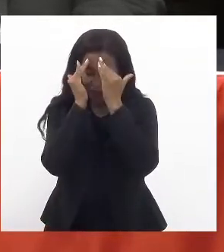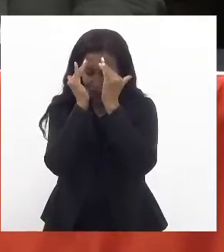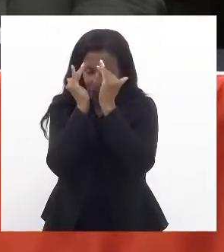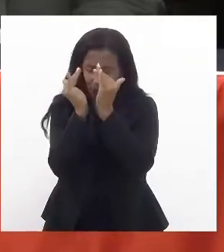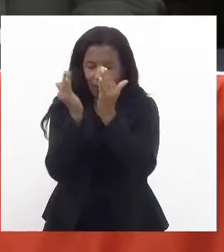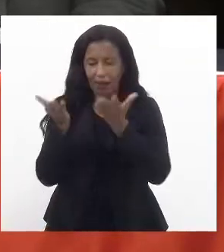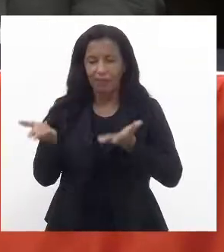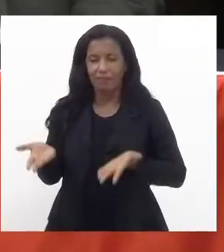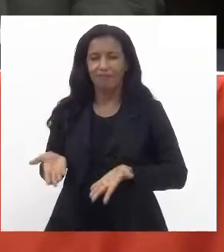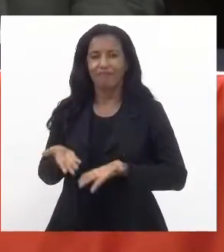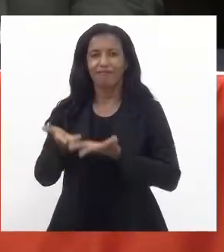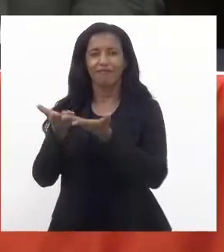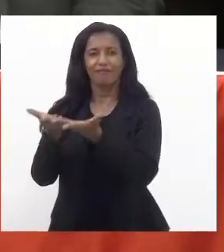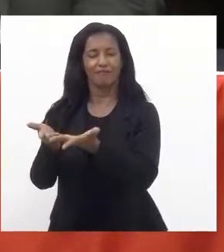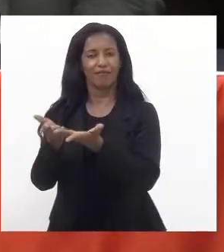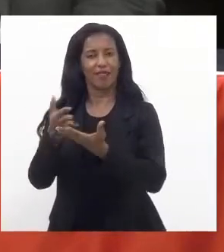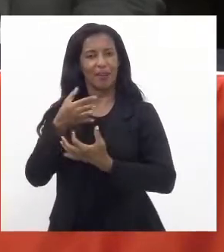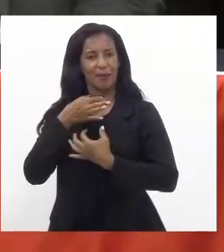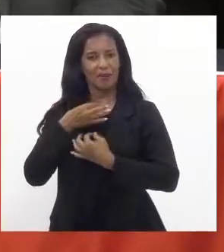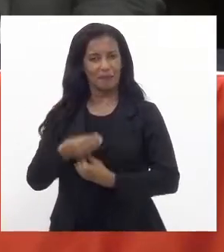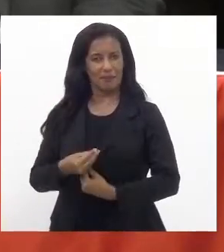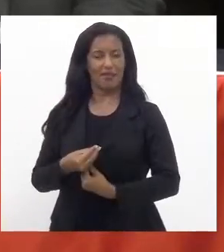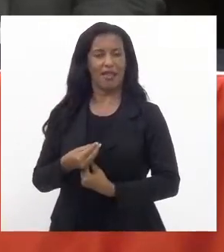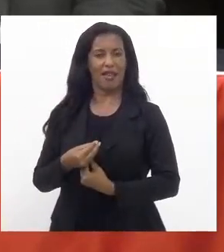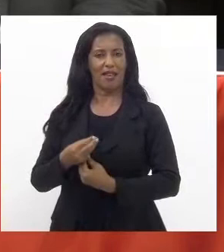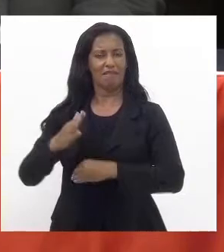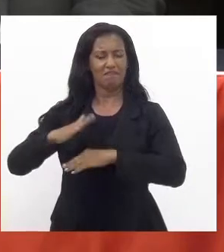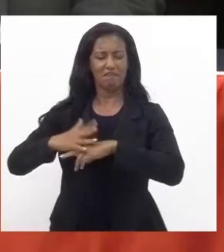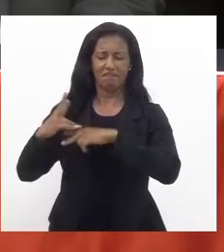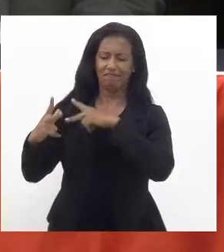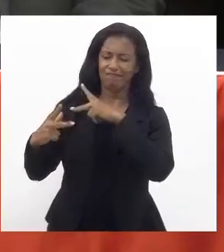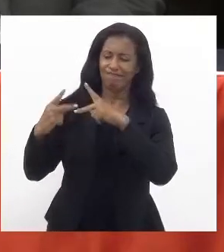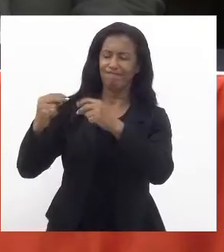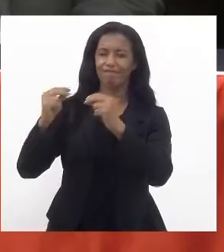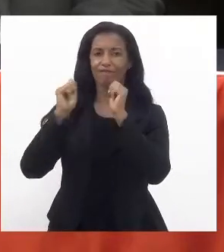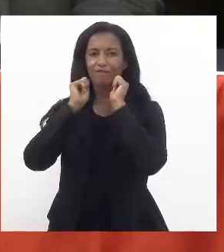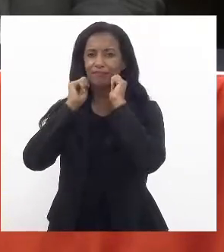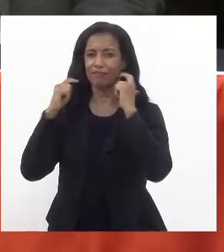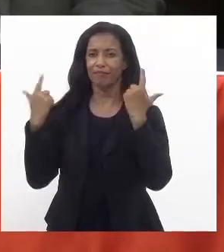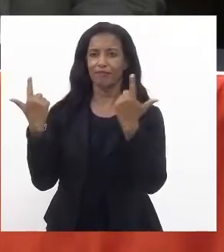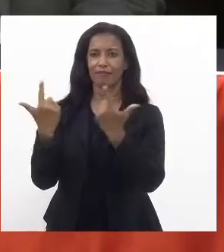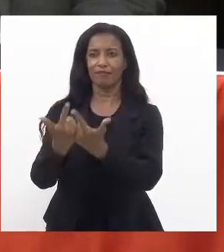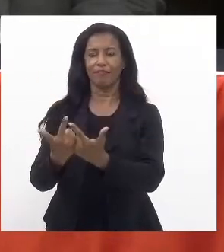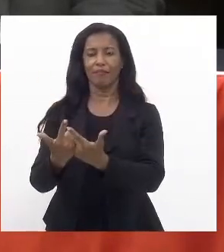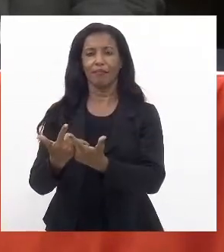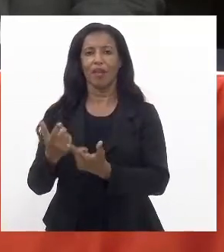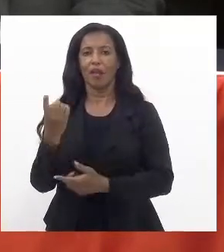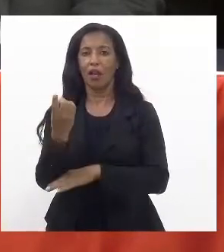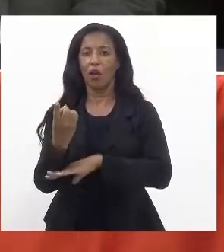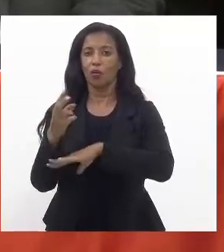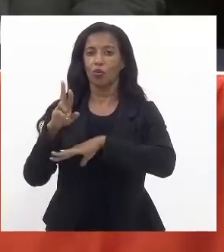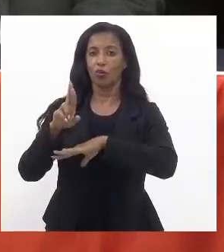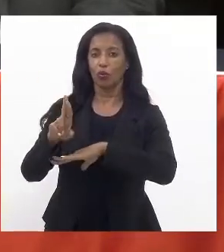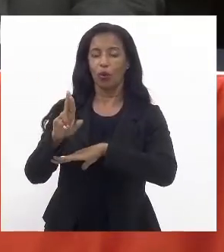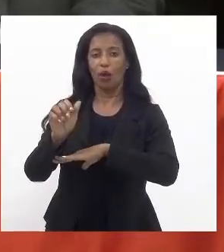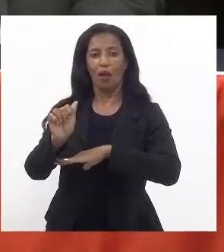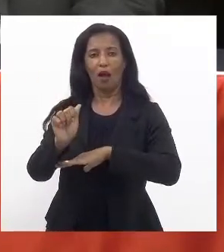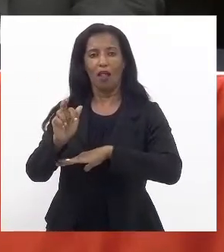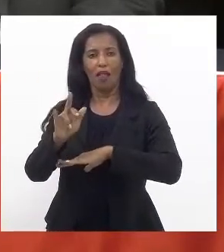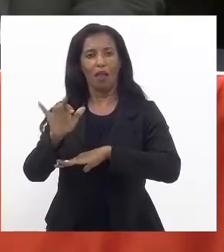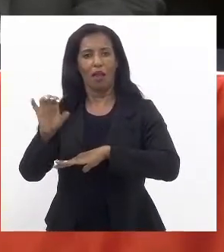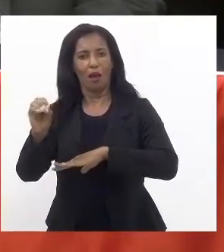a medalha Tiradentes, maior honraria do Parlamento Fluminense, ao Dr. Alejandro